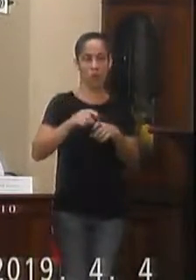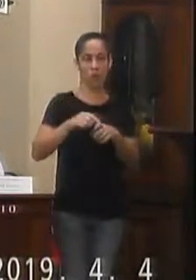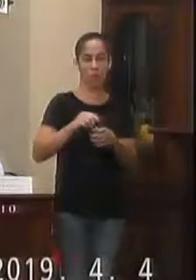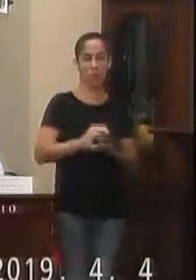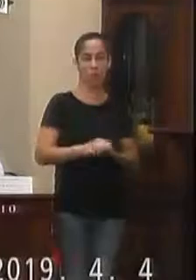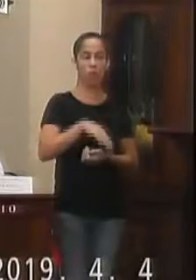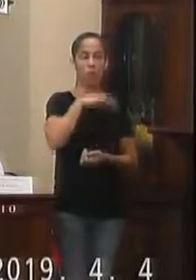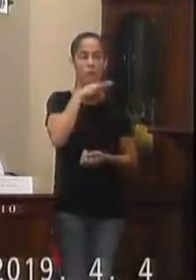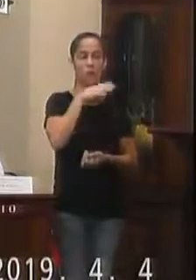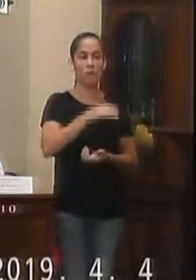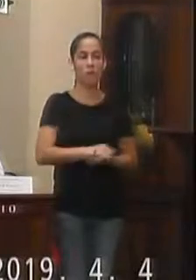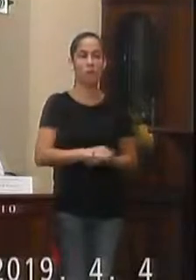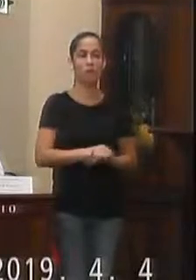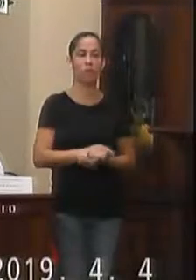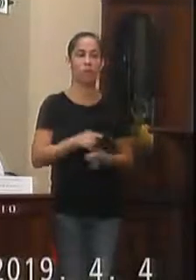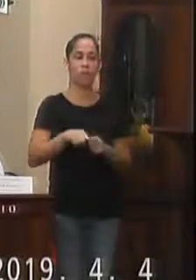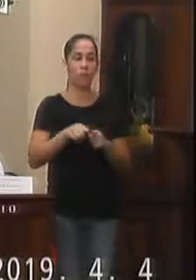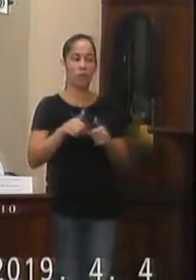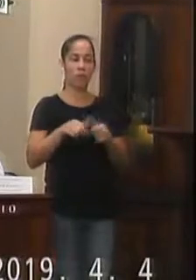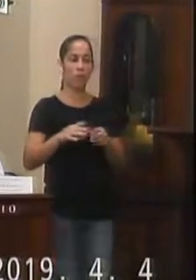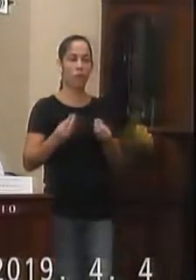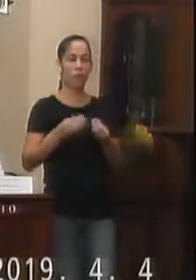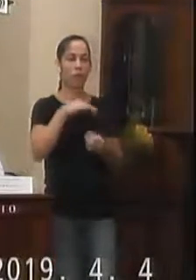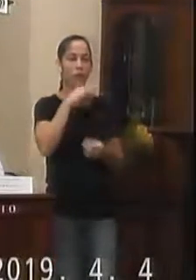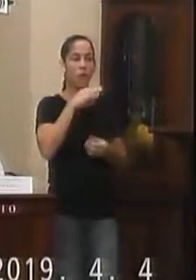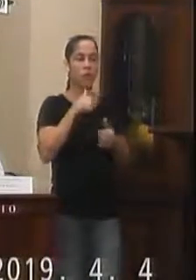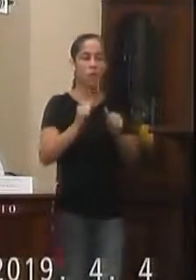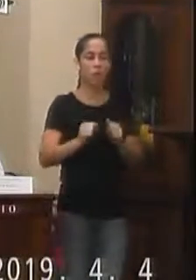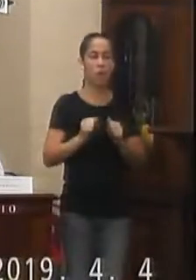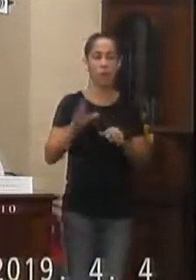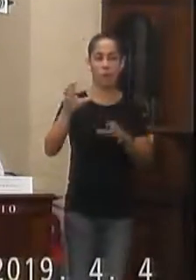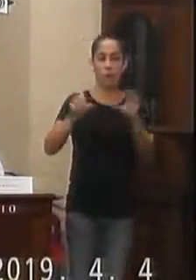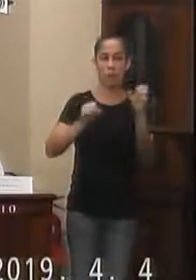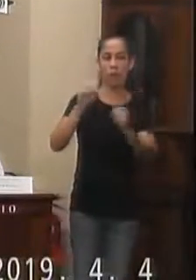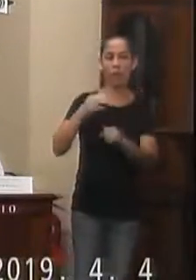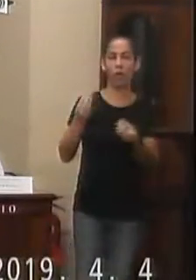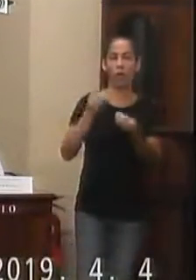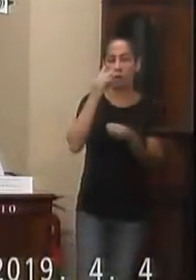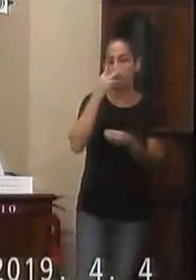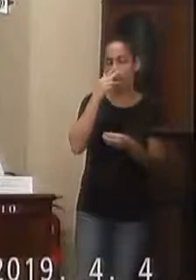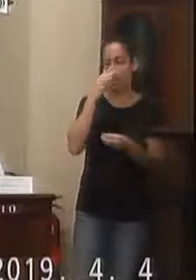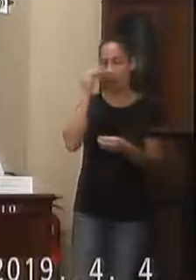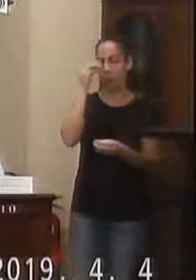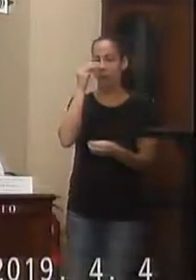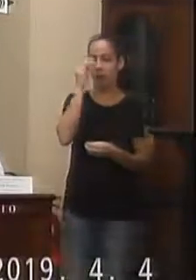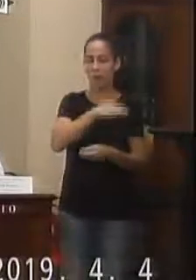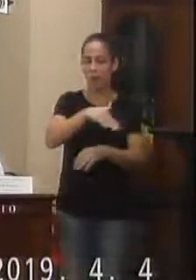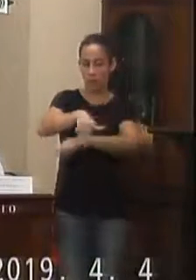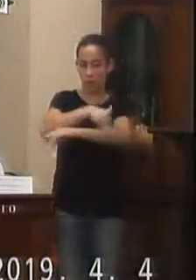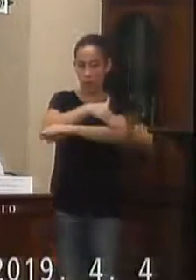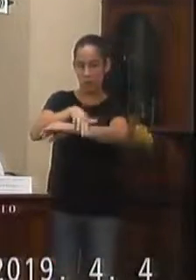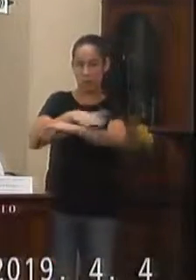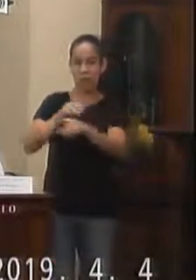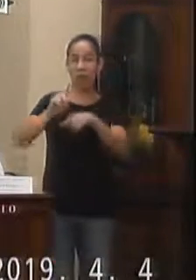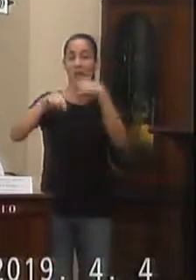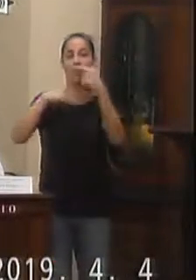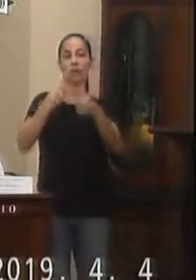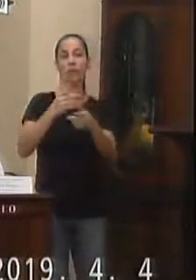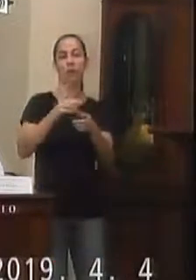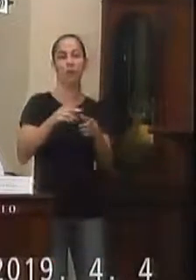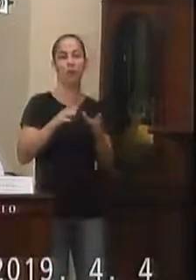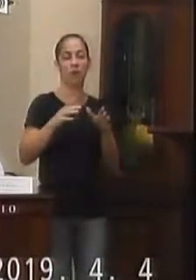Veterinária, para que possa ser abrigado no hospital veterinário os animais que poderão ser apreendidos em situações de abandono em vias públicas, até que sejam encaminhados